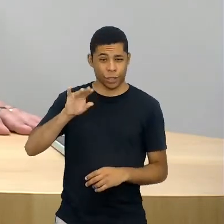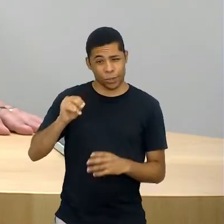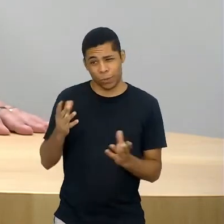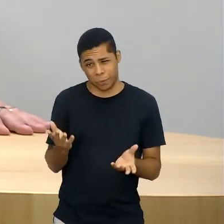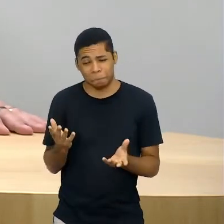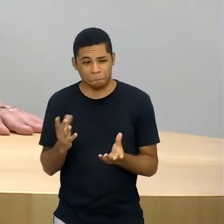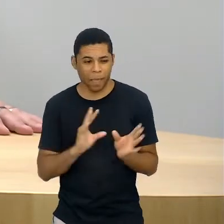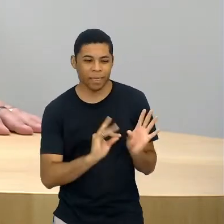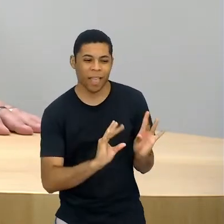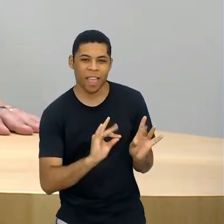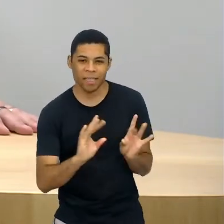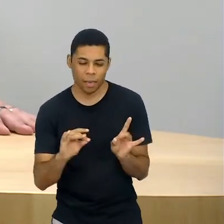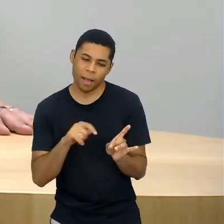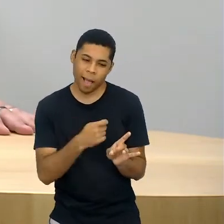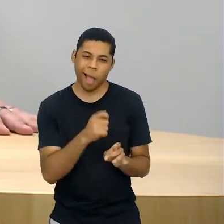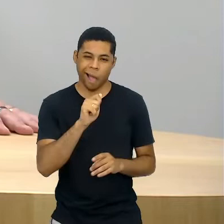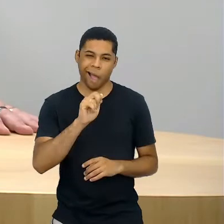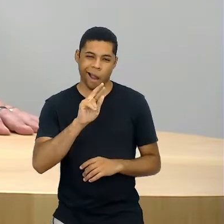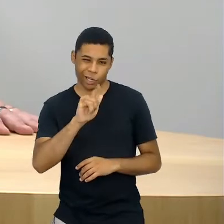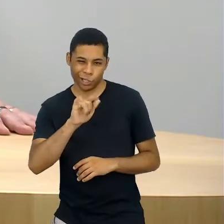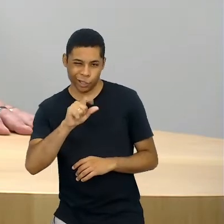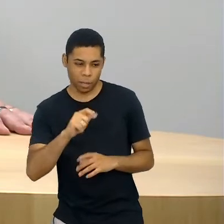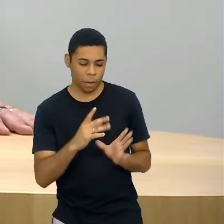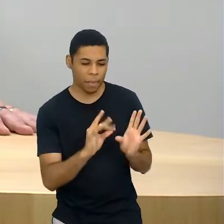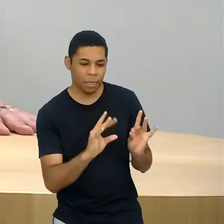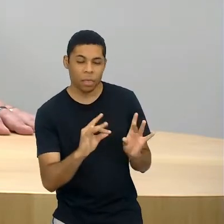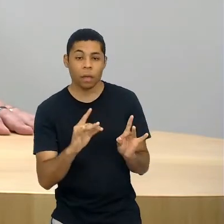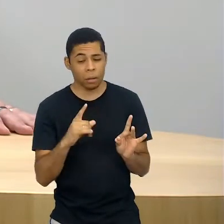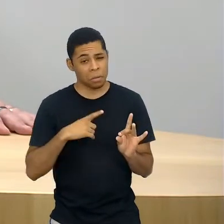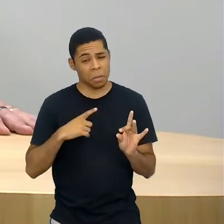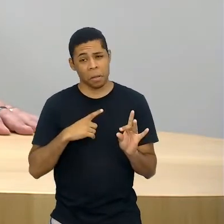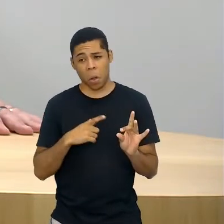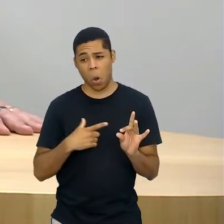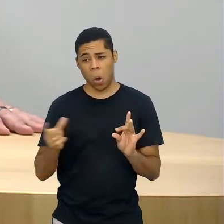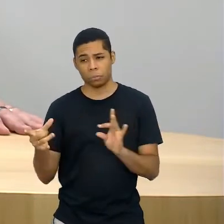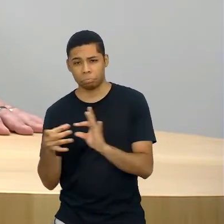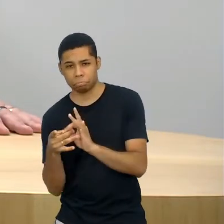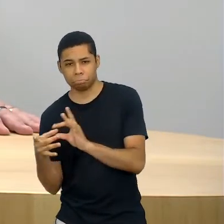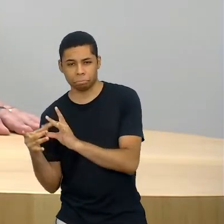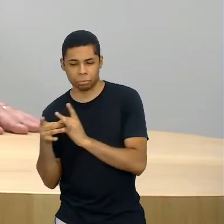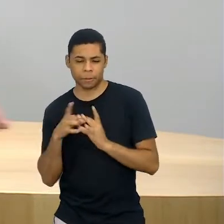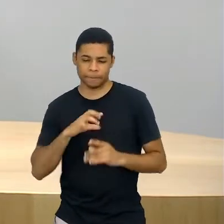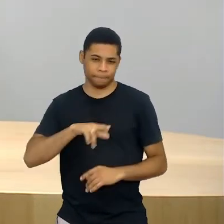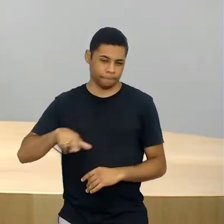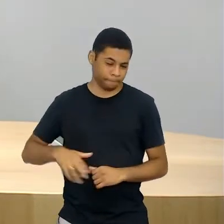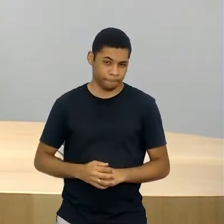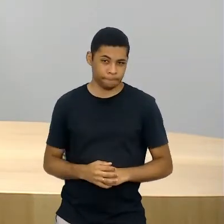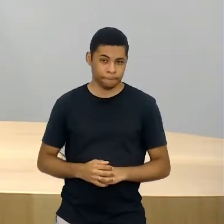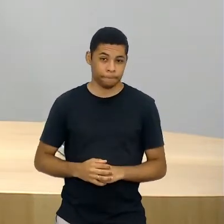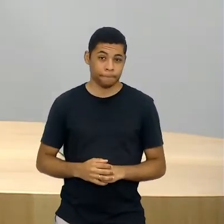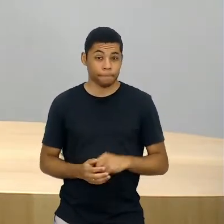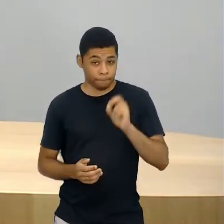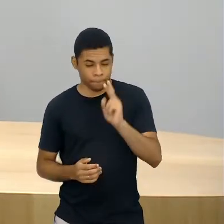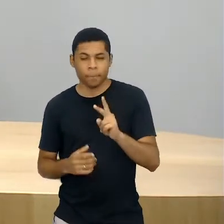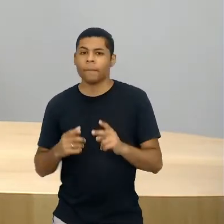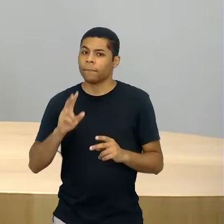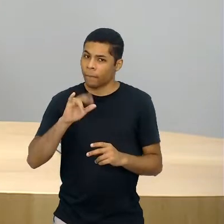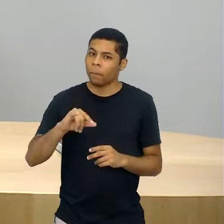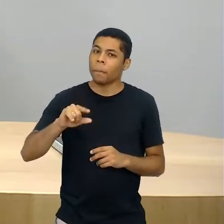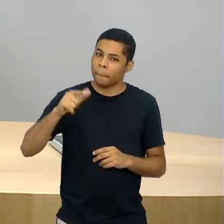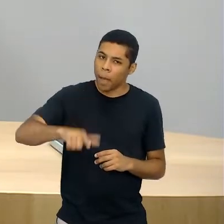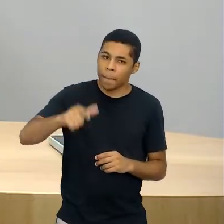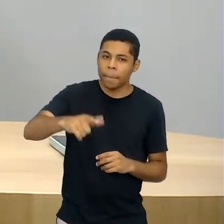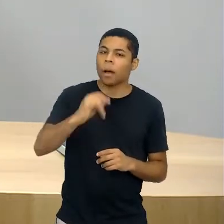características aí que precisariam de várias aulas para estar mostrando de exemplo para os alunos, mas nós vamos aqui trazer alguns